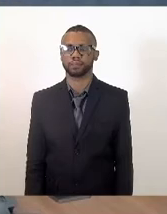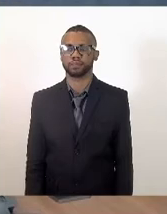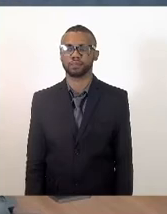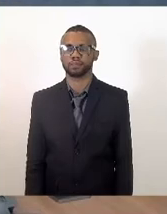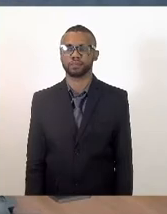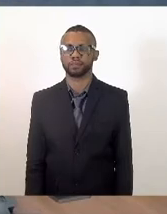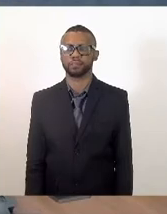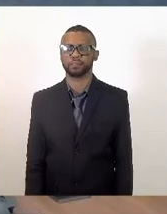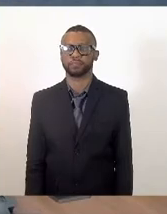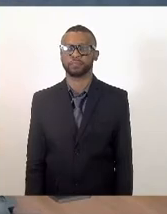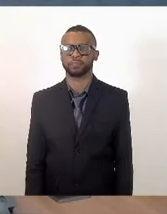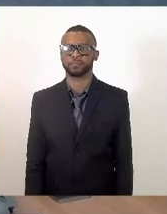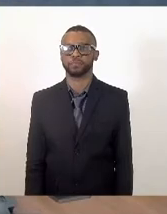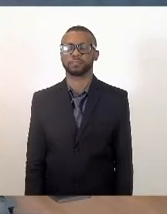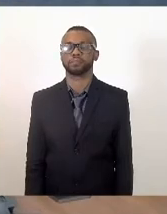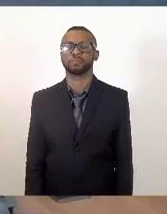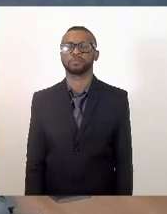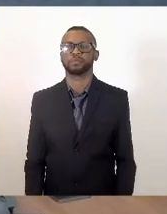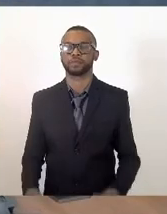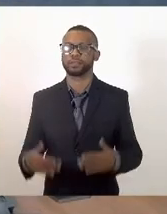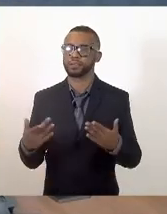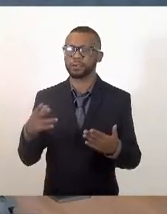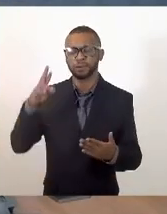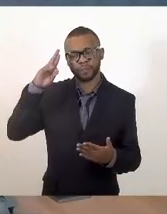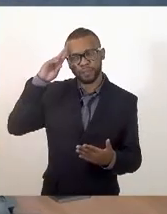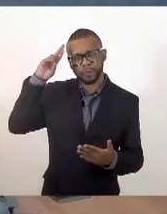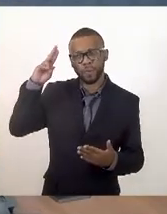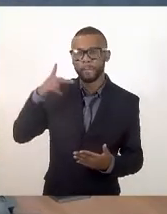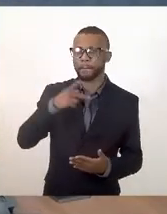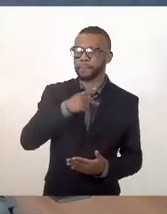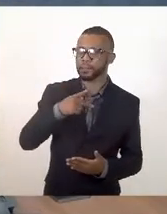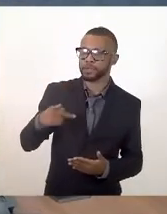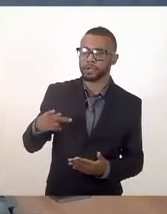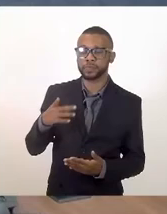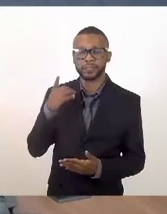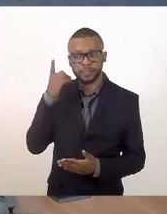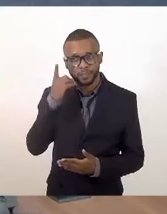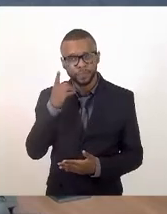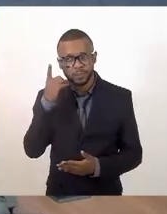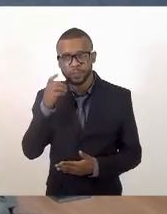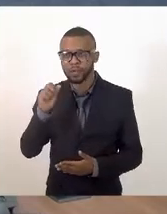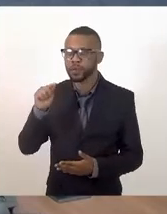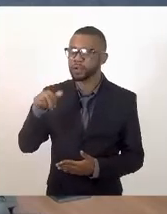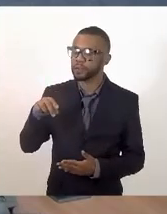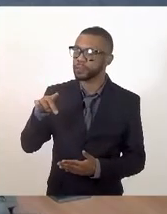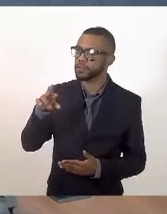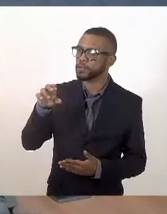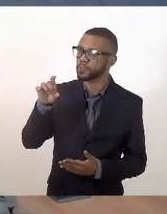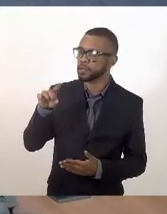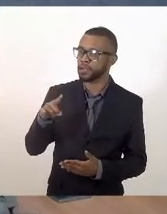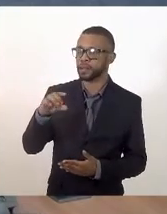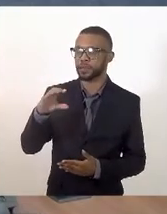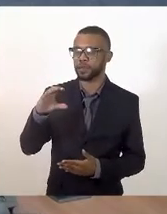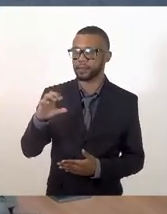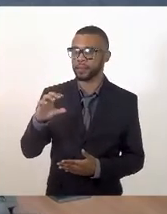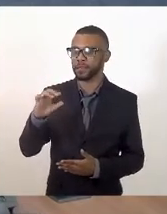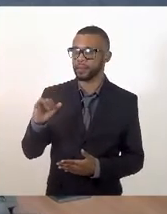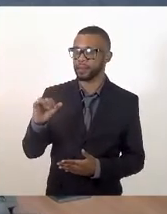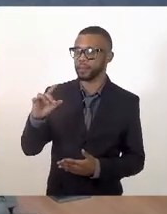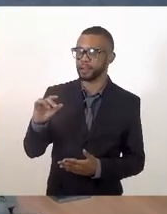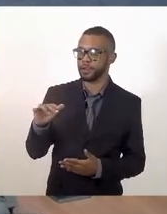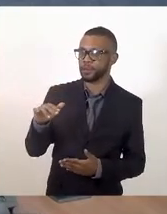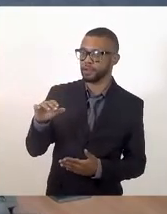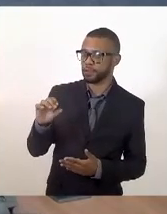Senhor presidente, deputado André Siciliano, que